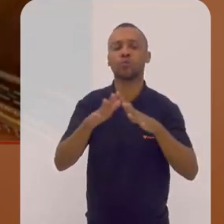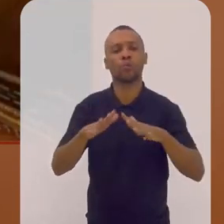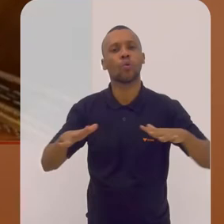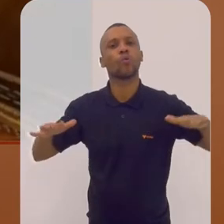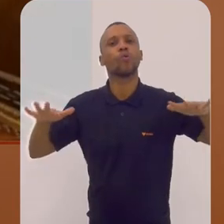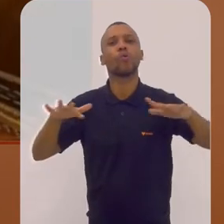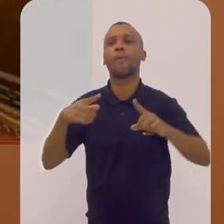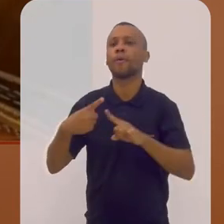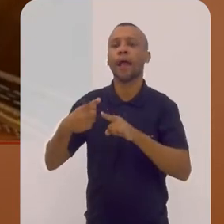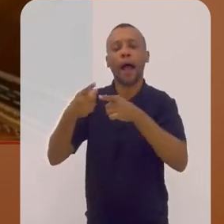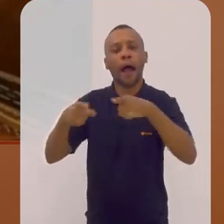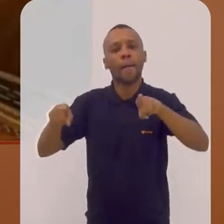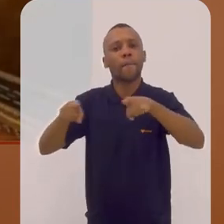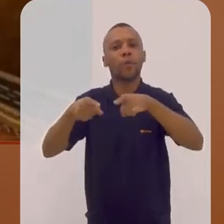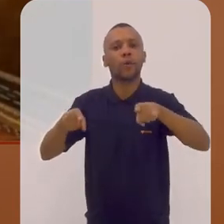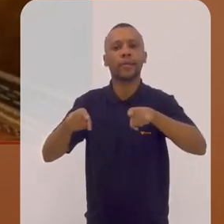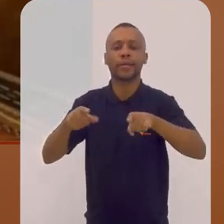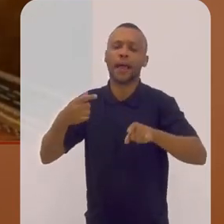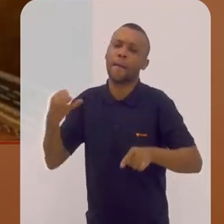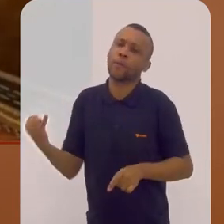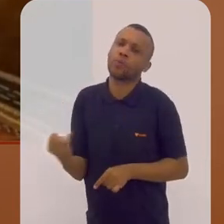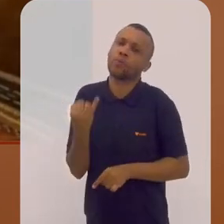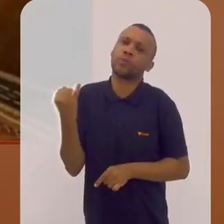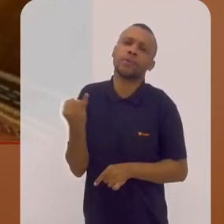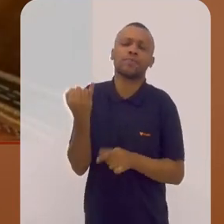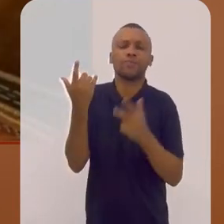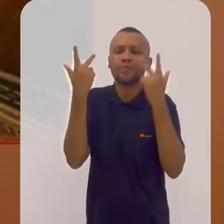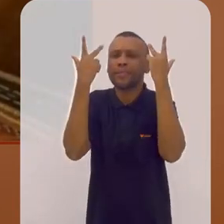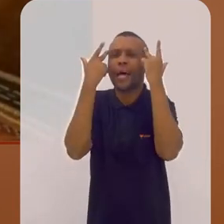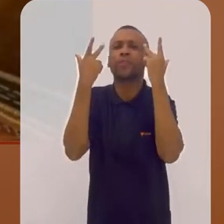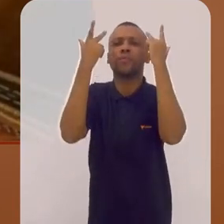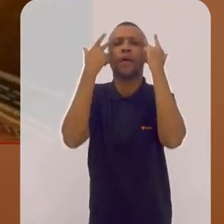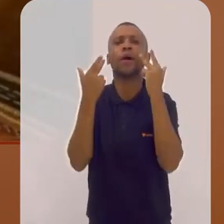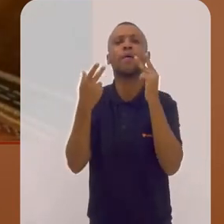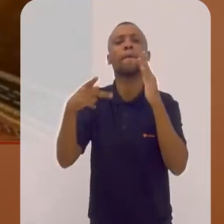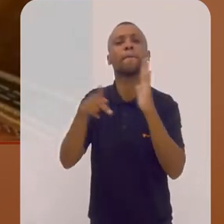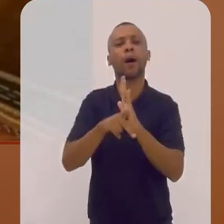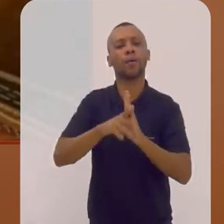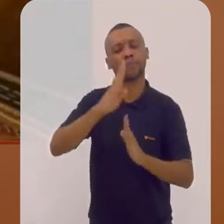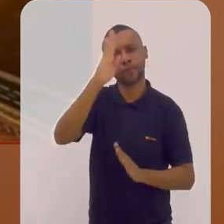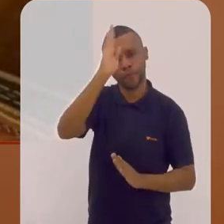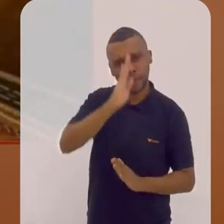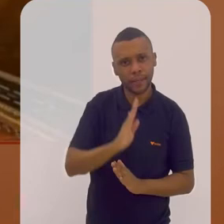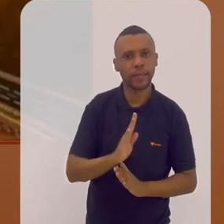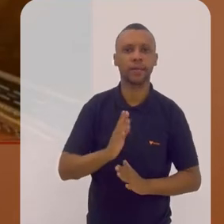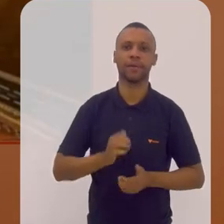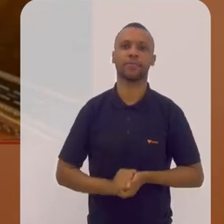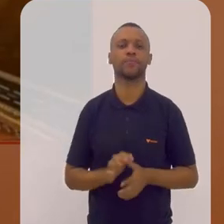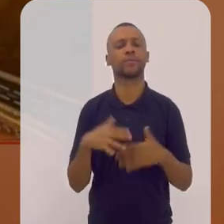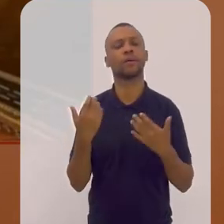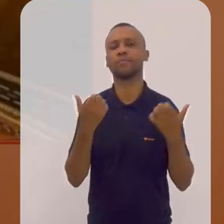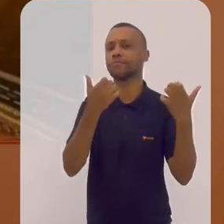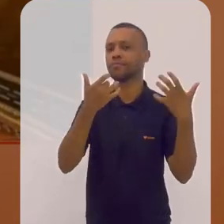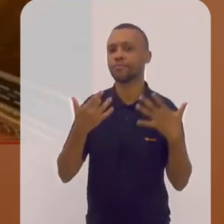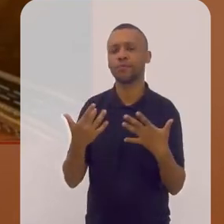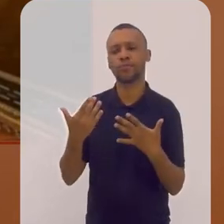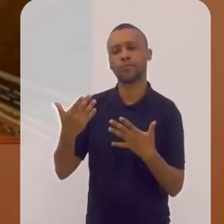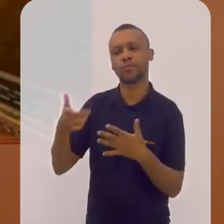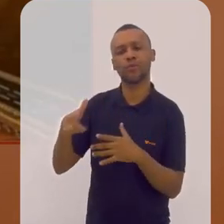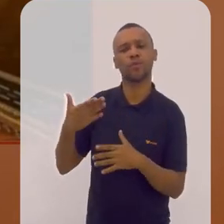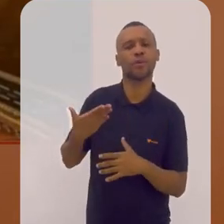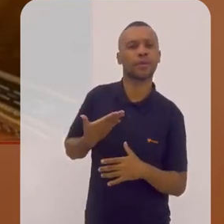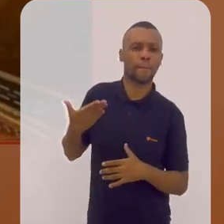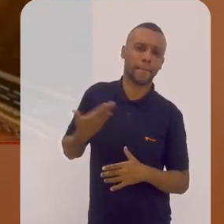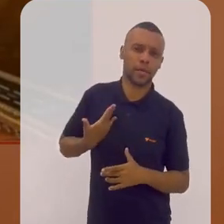né? Porque a música é uma atividade muito natural para o brasileiro, né? Então, eu digo para os